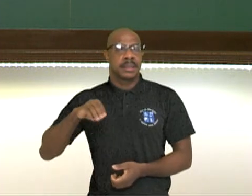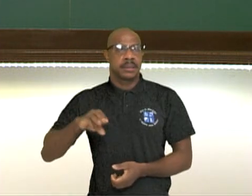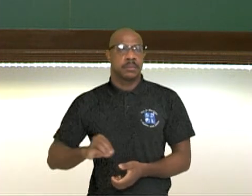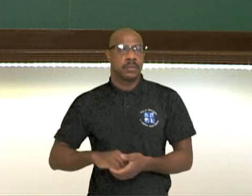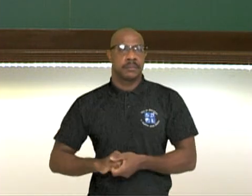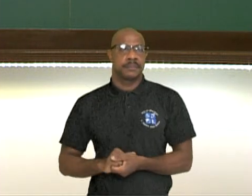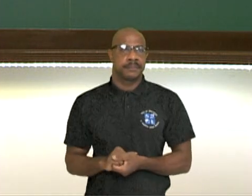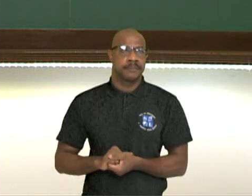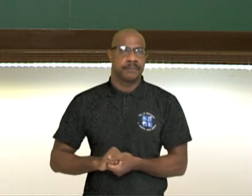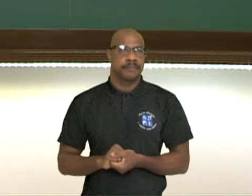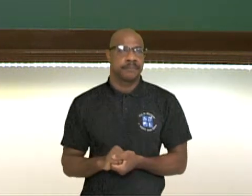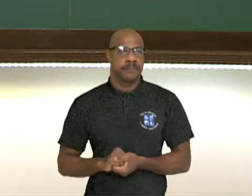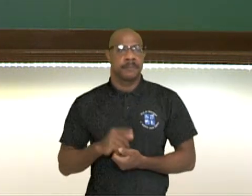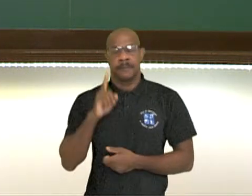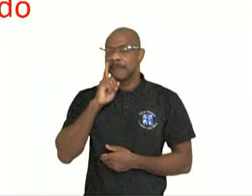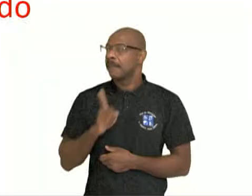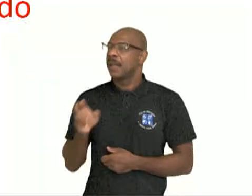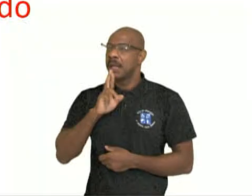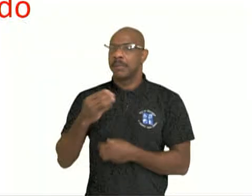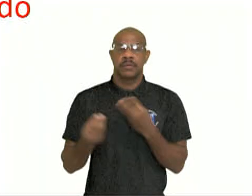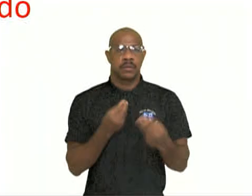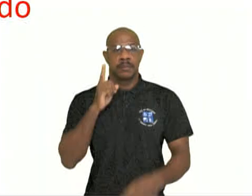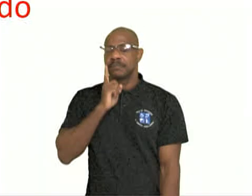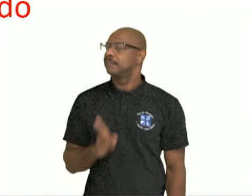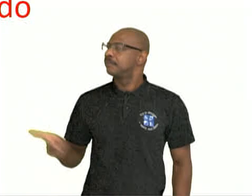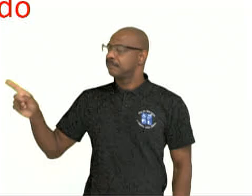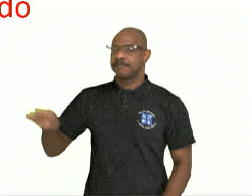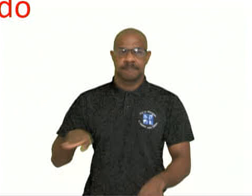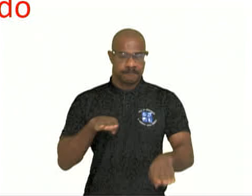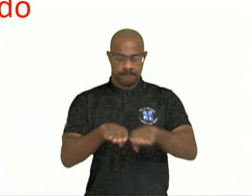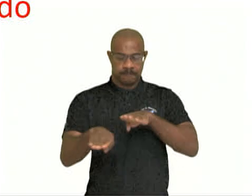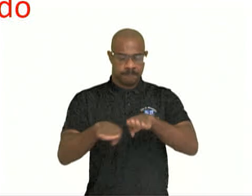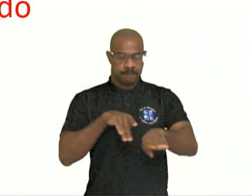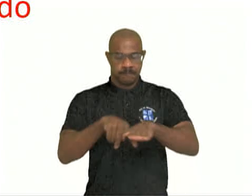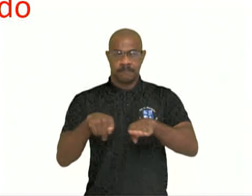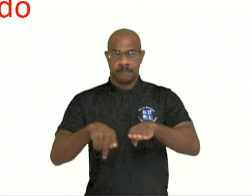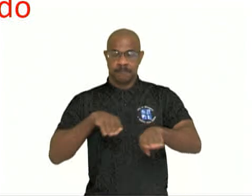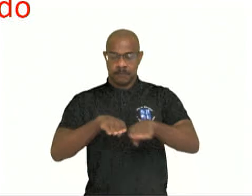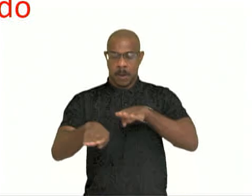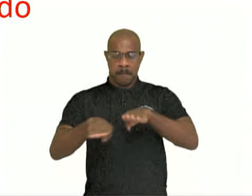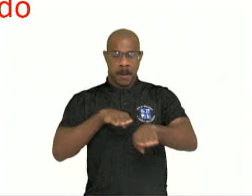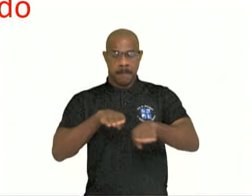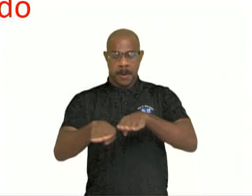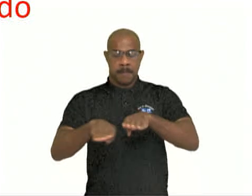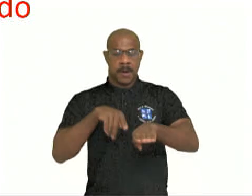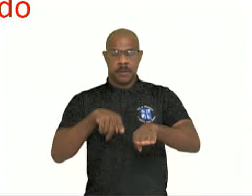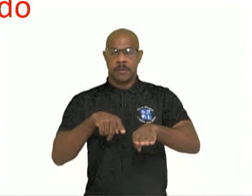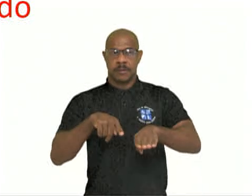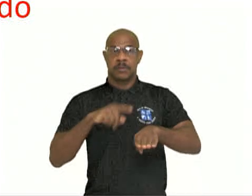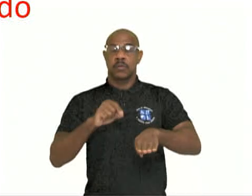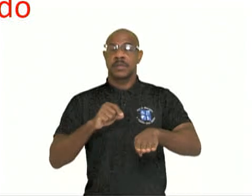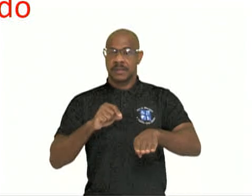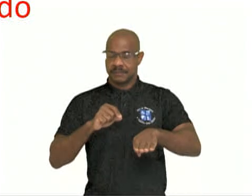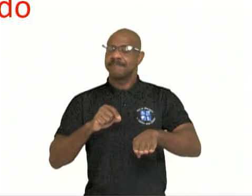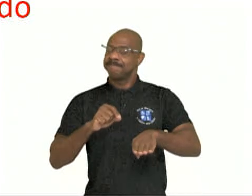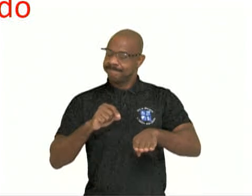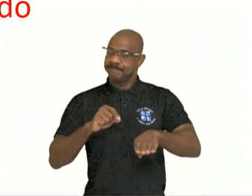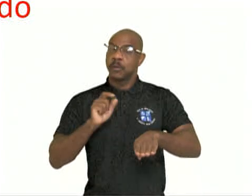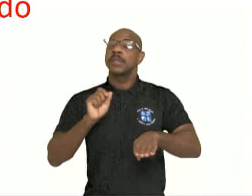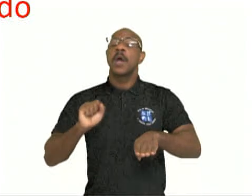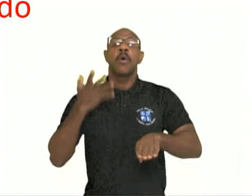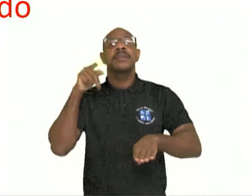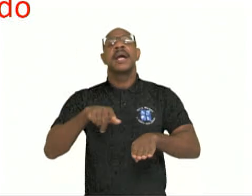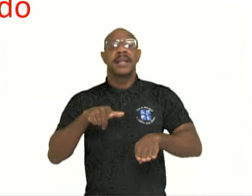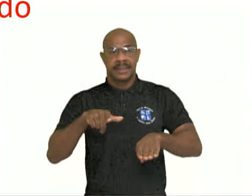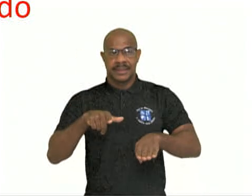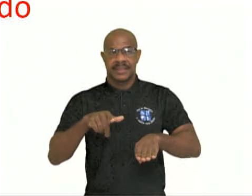terra. Então vamos à resposta ali. Tectonismo, movimento das placas tectônicas. Que consequências ele gera para o